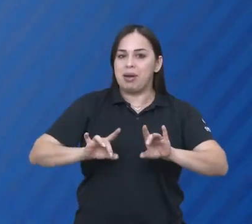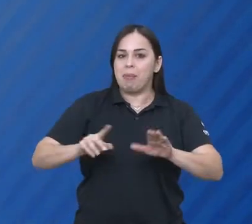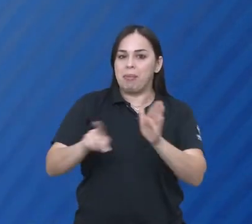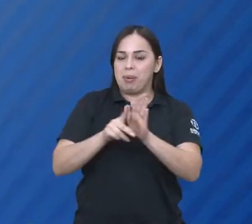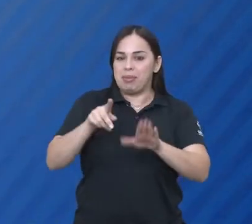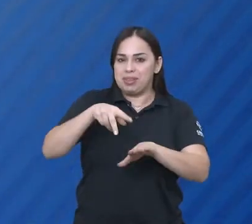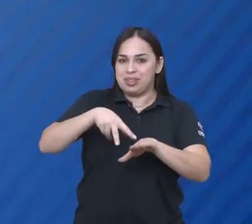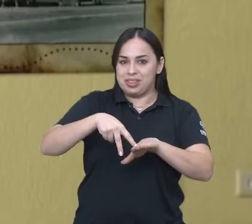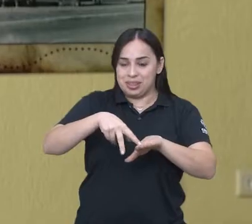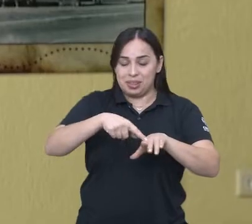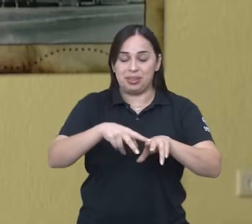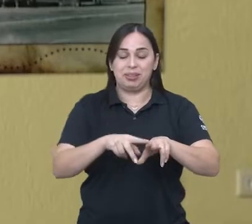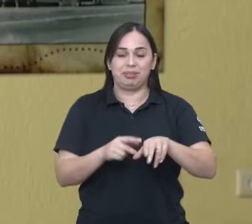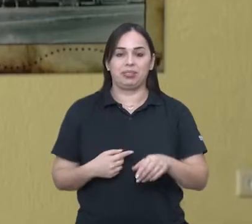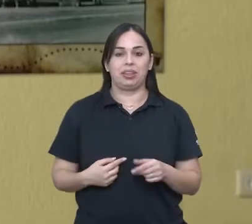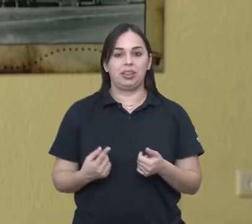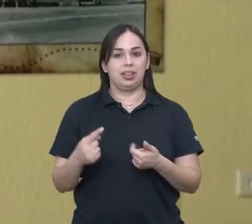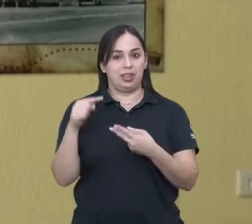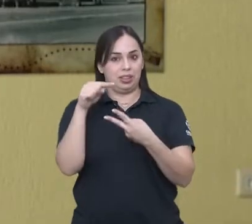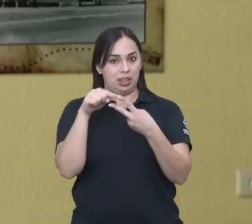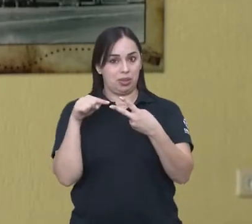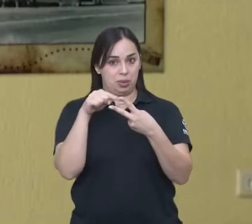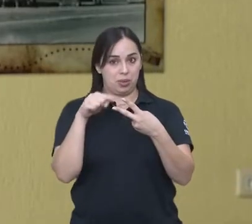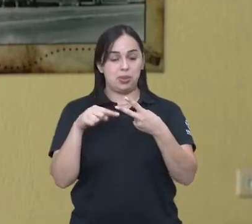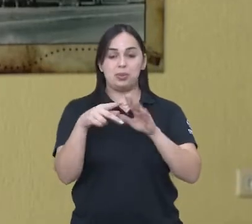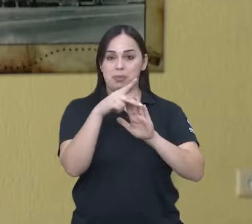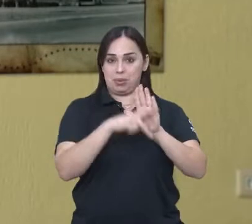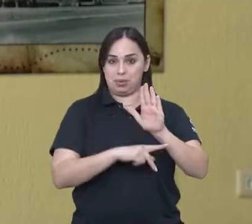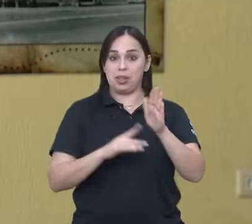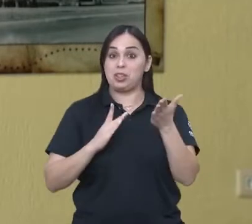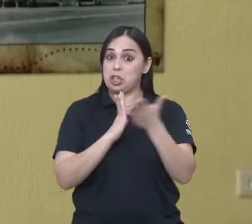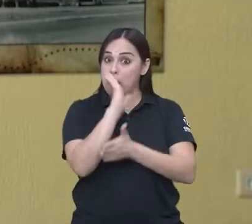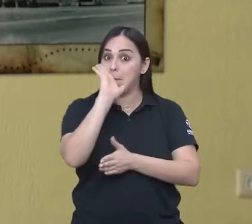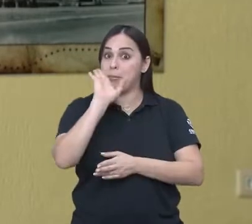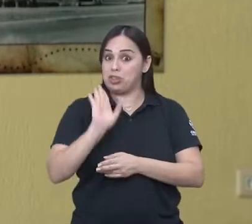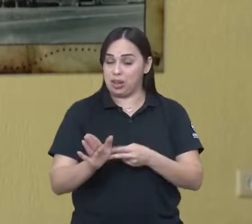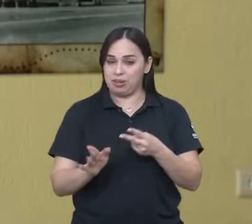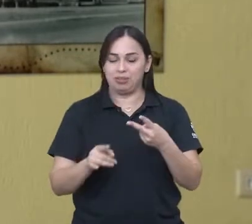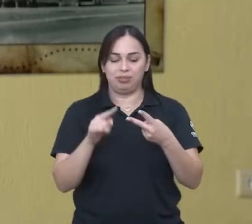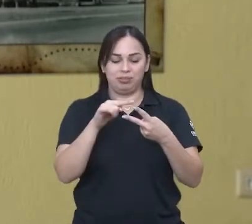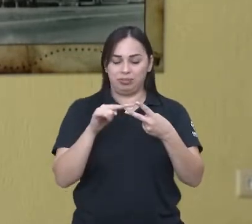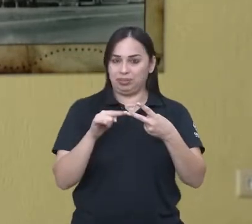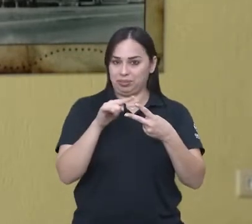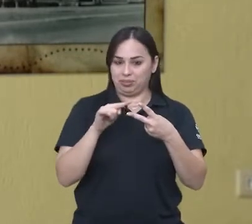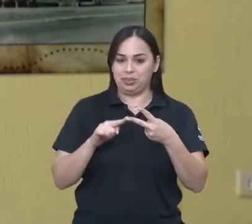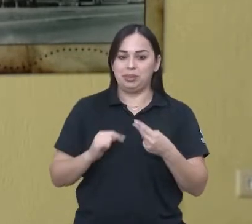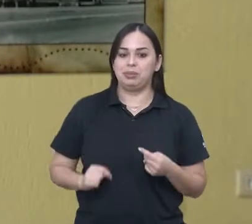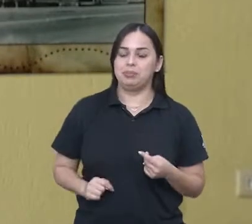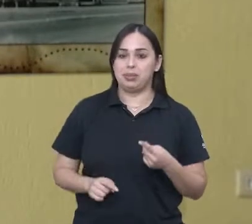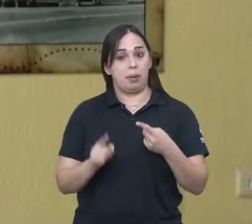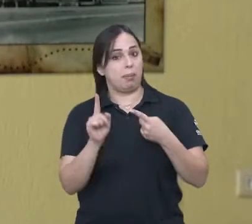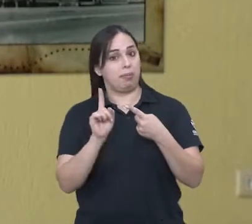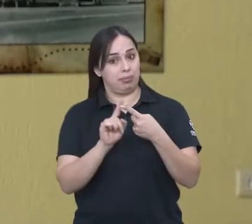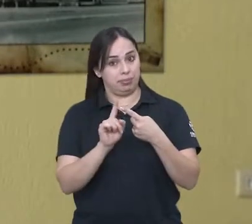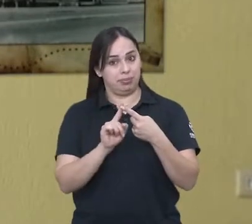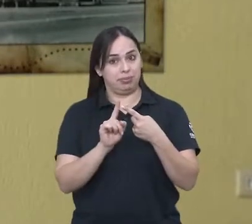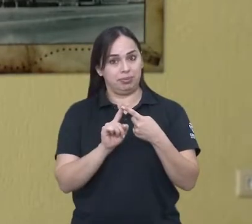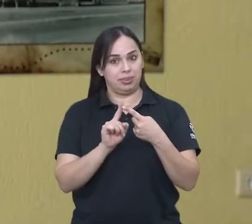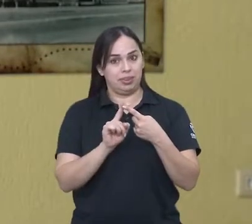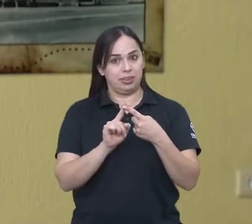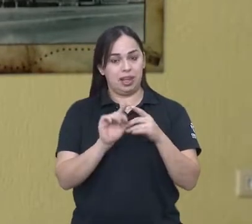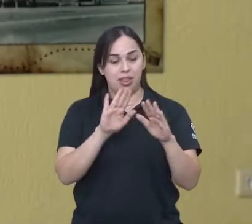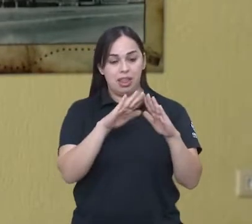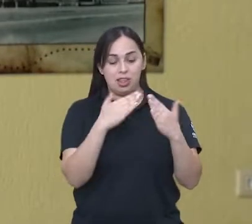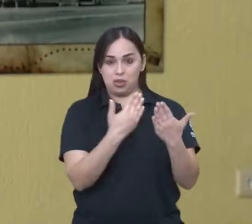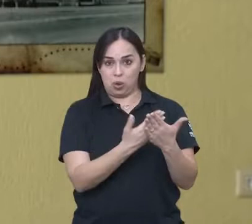dedicado à modalidade. Bom, nós temos 2 projetos na área de skates aprovados aqui nessa casa durante esse ano legislativo. O